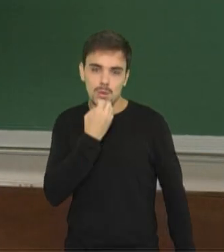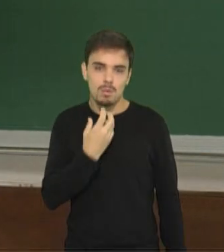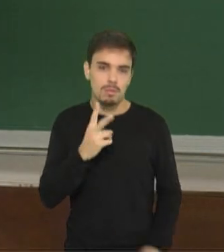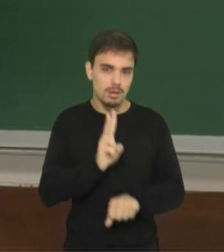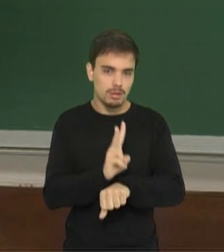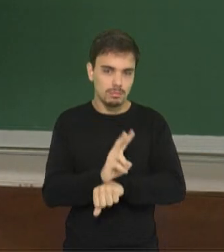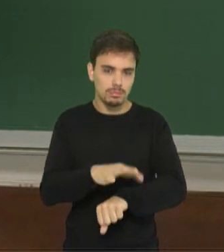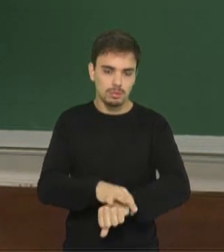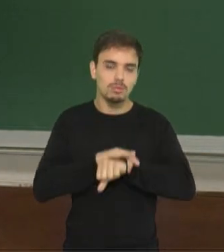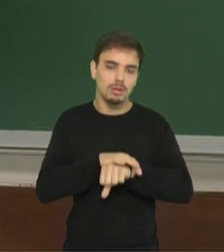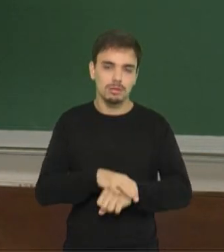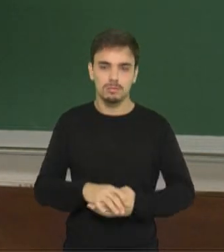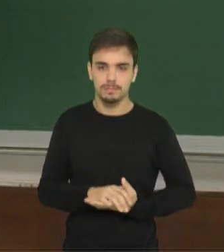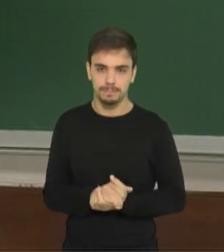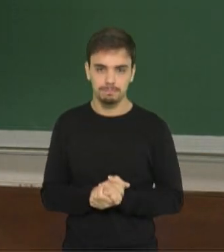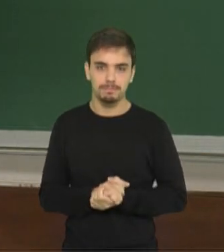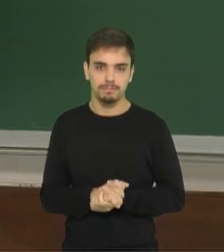seguro.